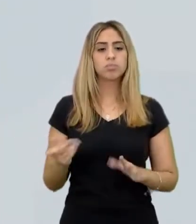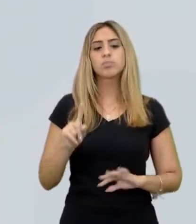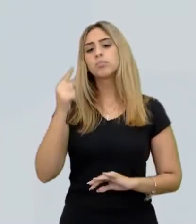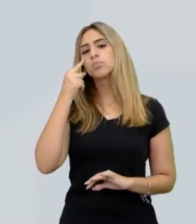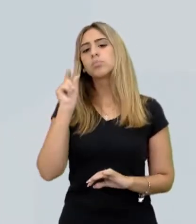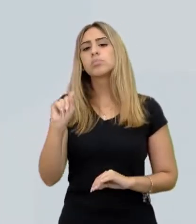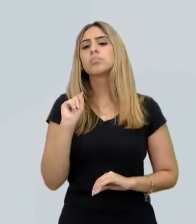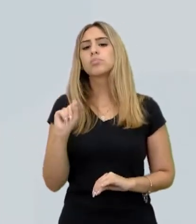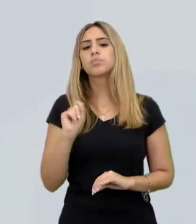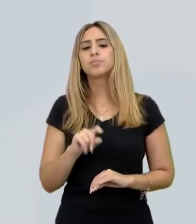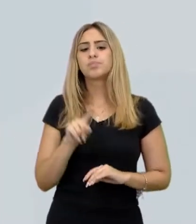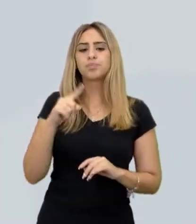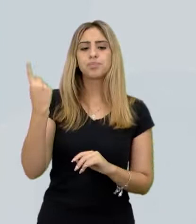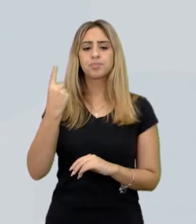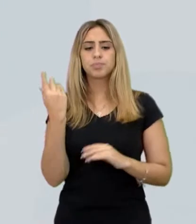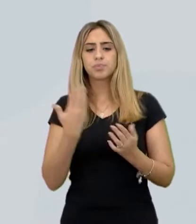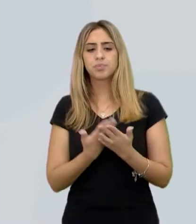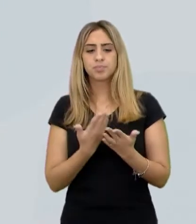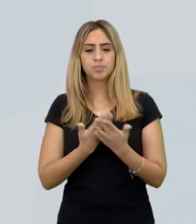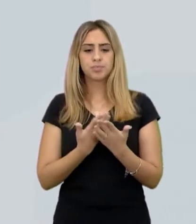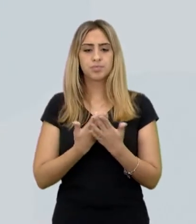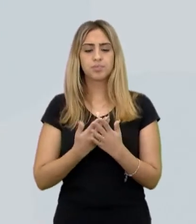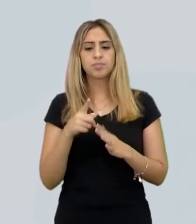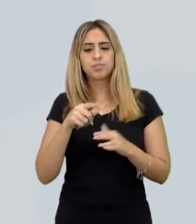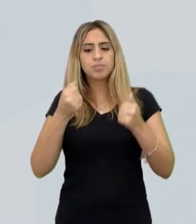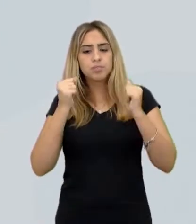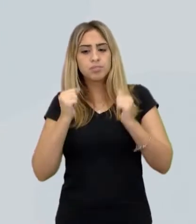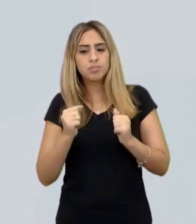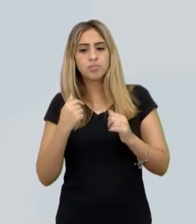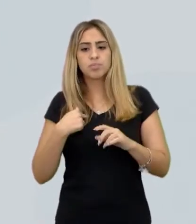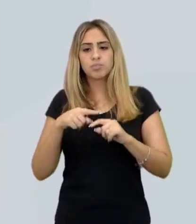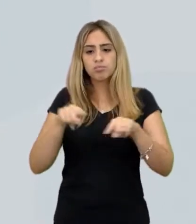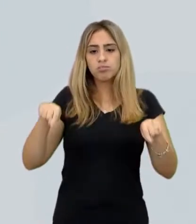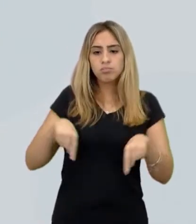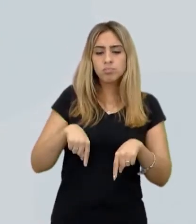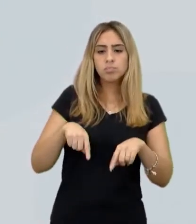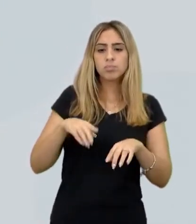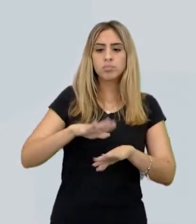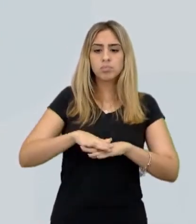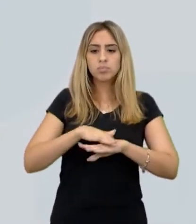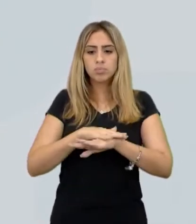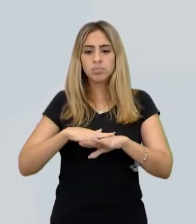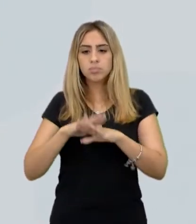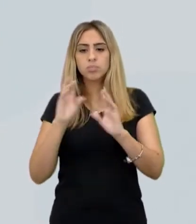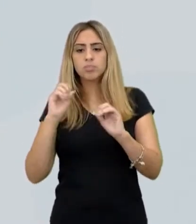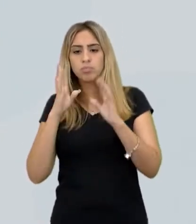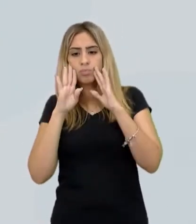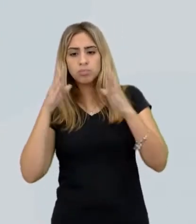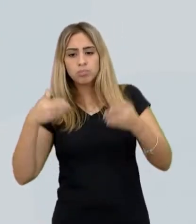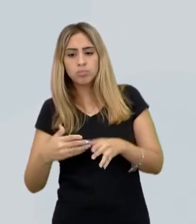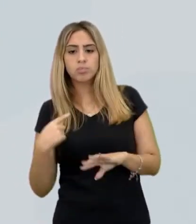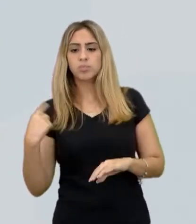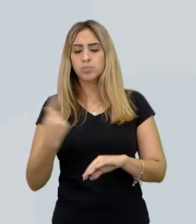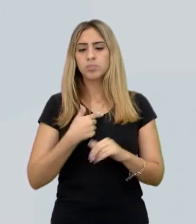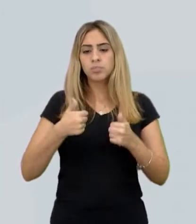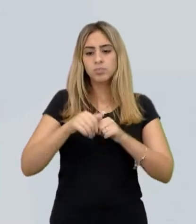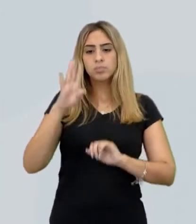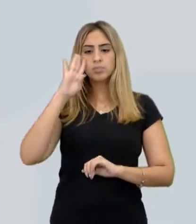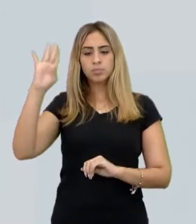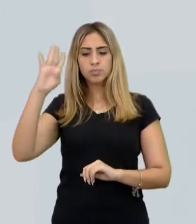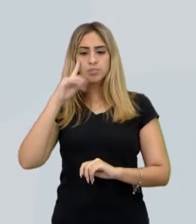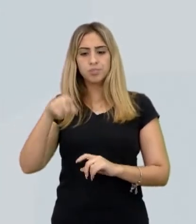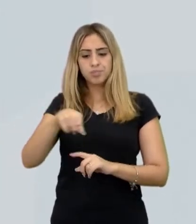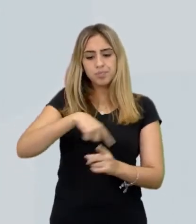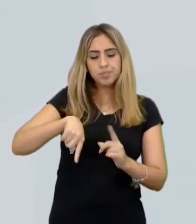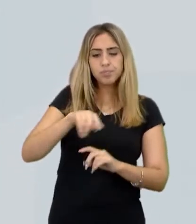assim, estratégia. Essa primeira aula, ela pode ser uma roda de conversa ou um fórum. Então, nós estamos imaginando aqui